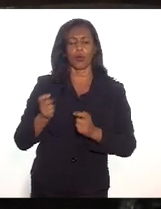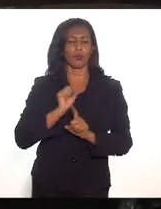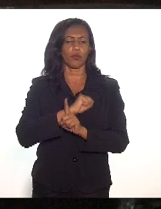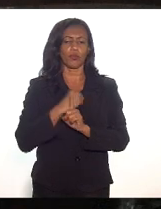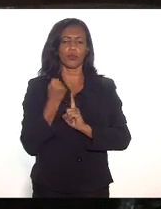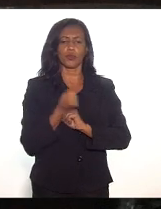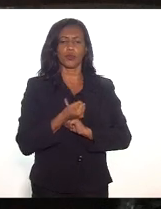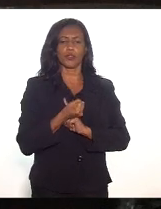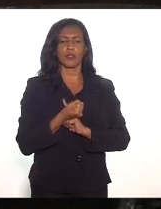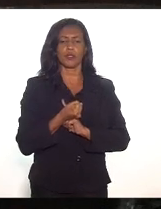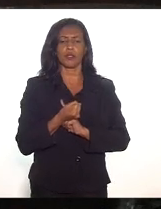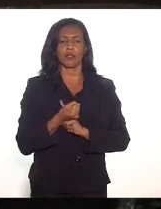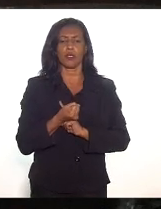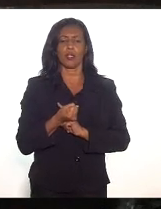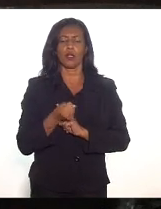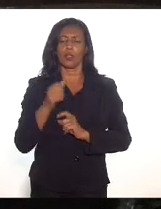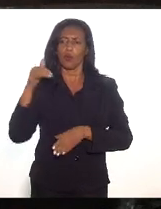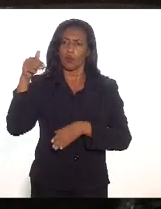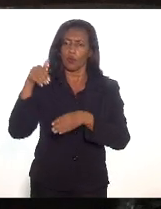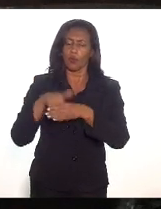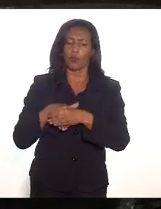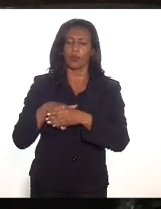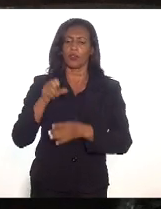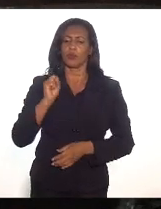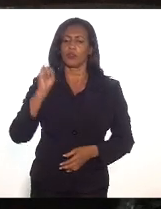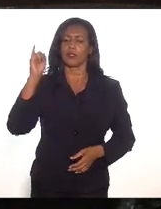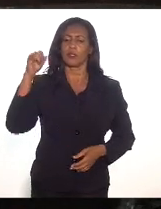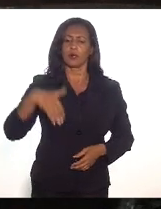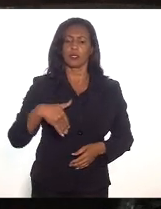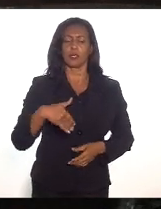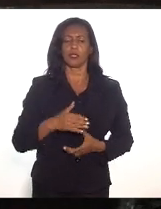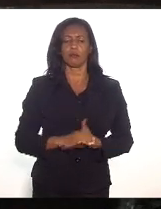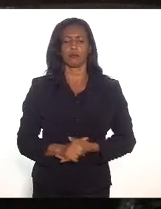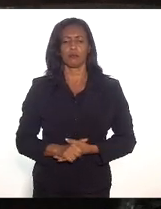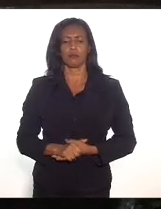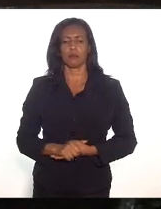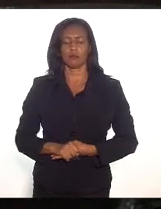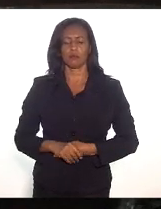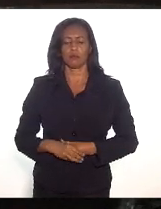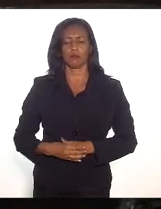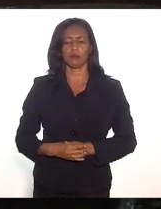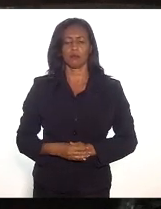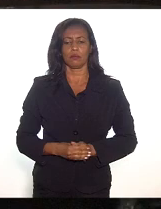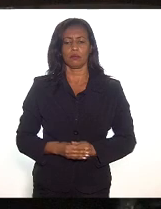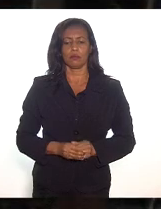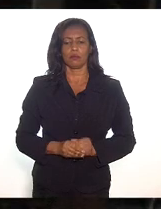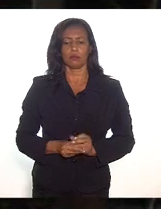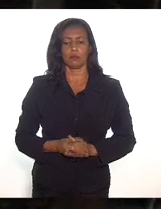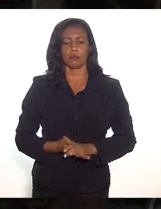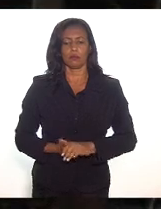social. Votamos sim pelo projeto de decreto legislativo. Muito obrigado, senhor presidente.